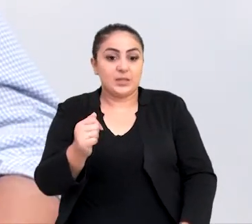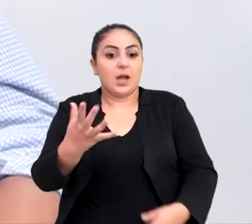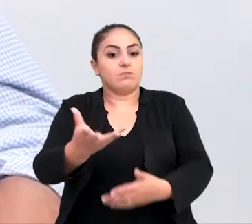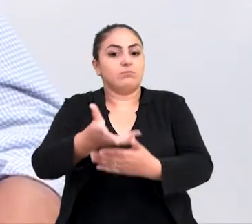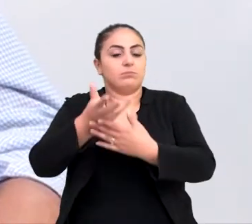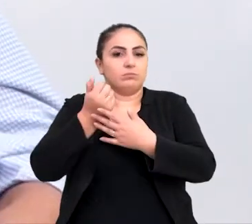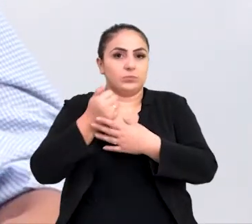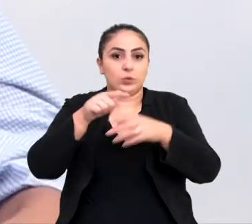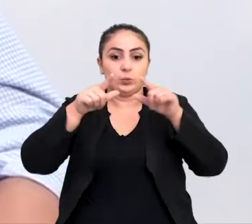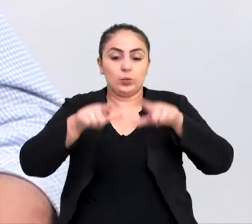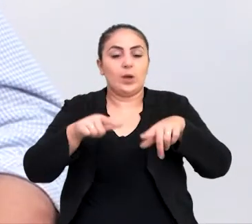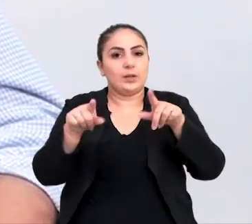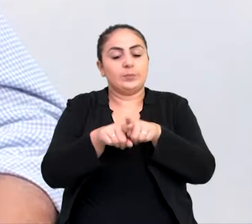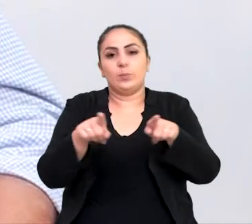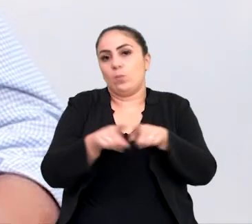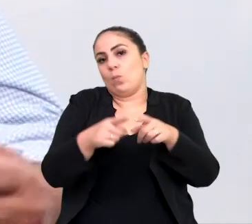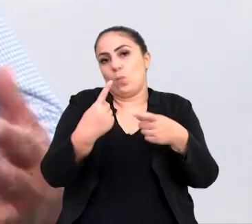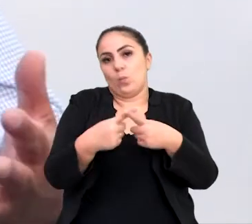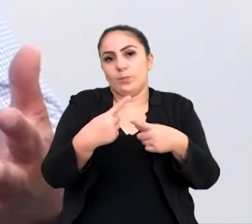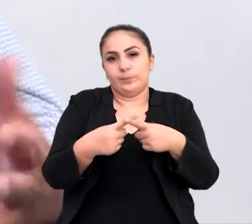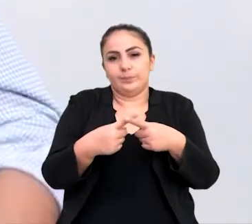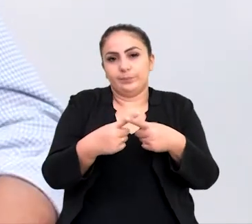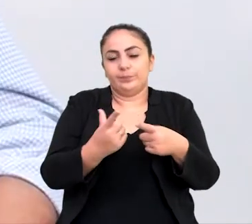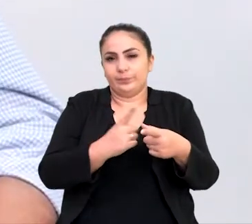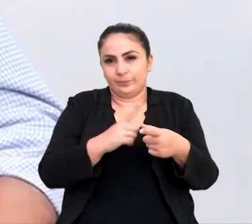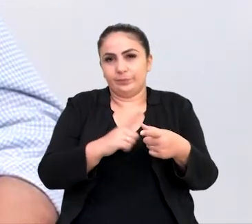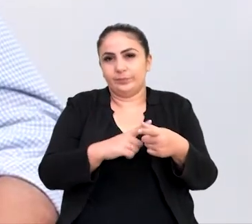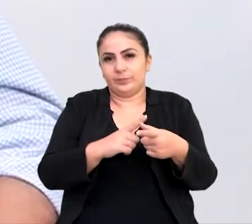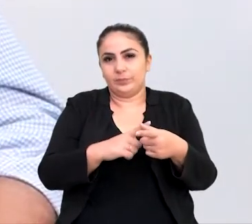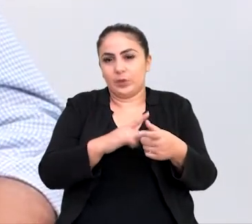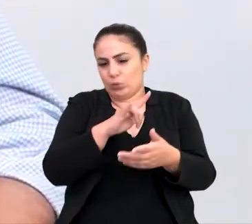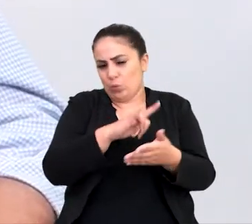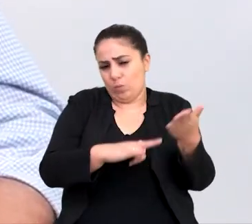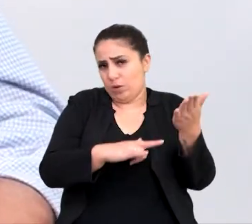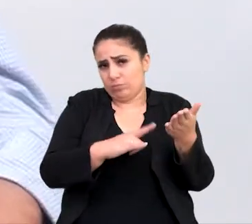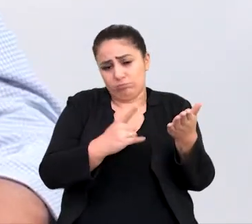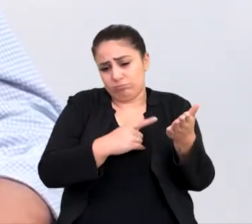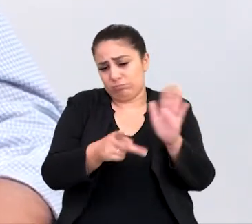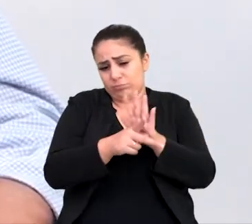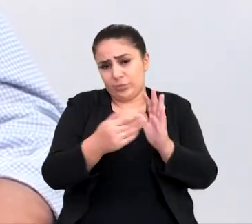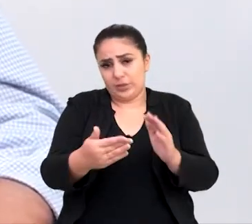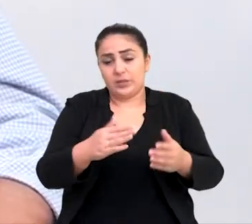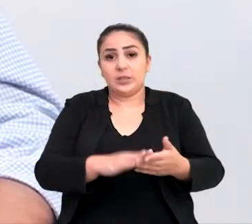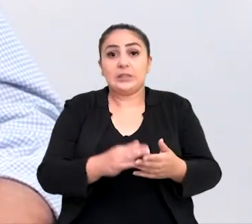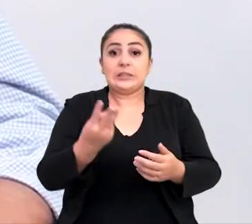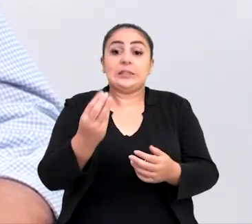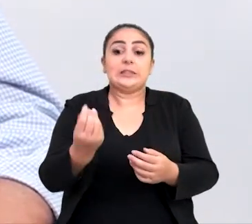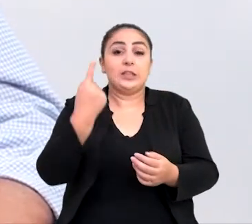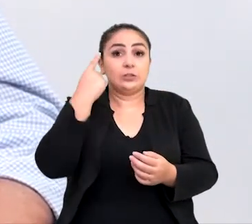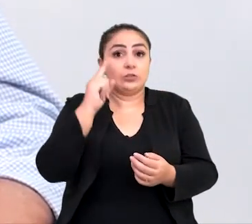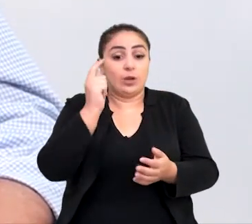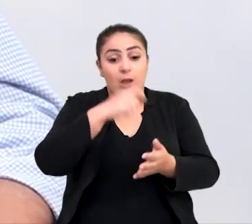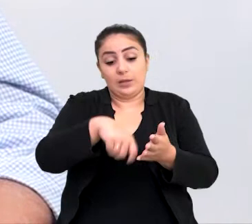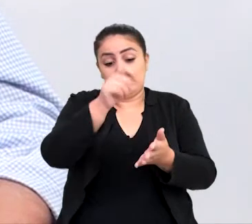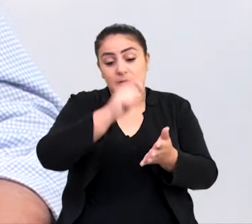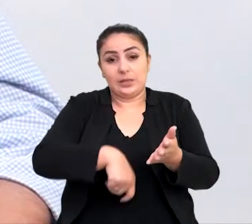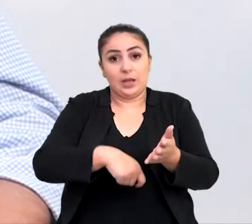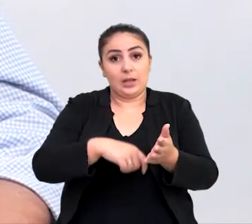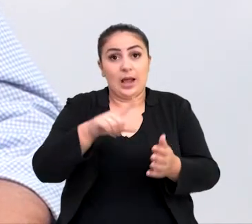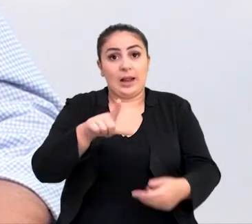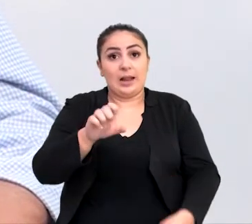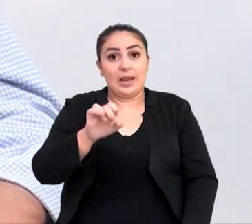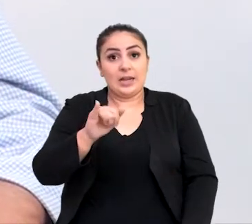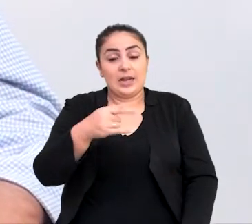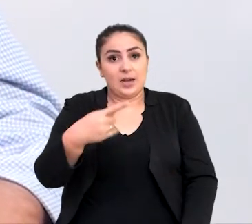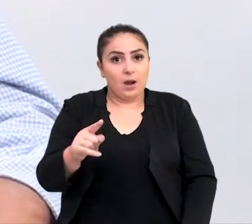aquele imóvel de volta, porque eles tinham um documento, era deles, e deram 30 dias para nós assinar para ir a